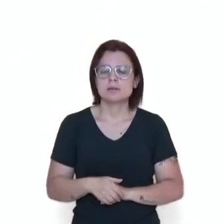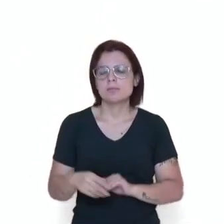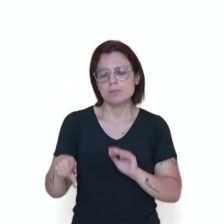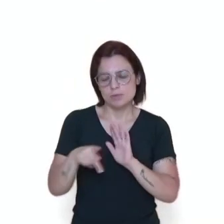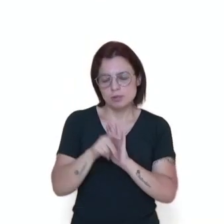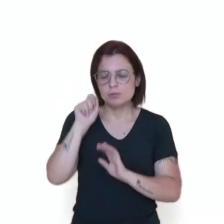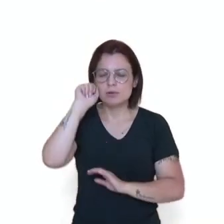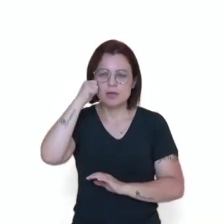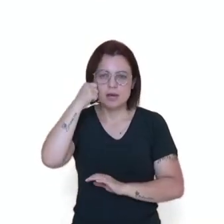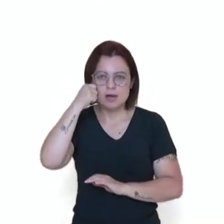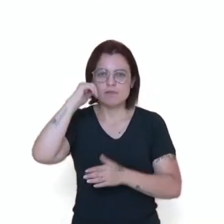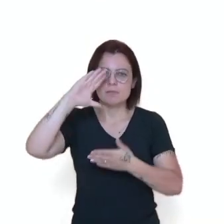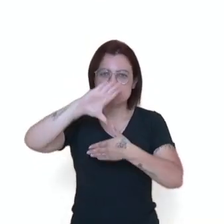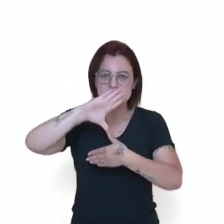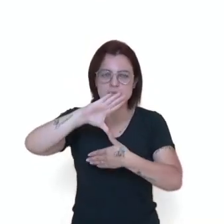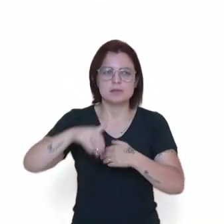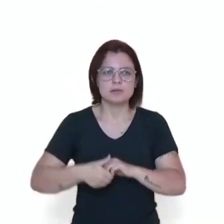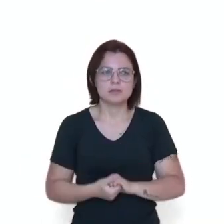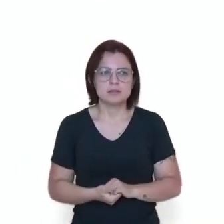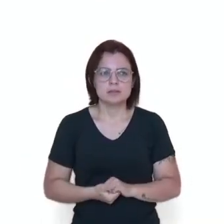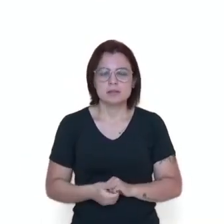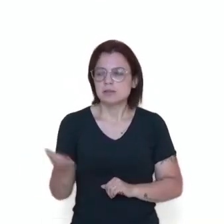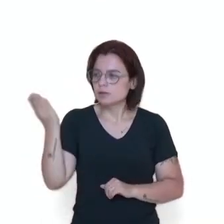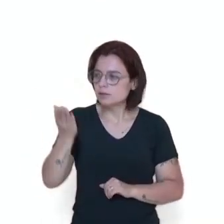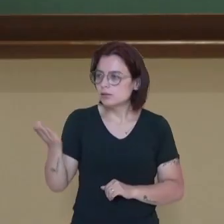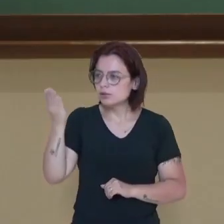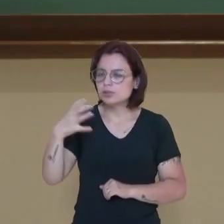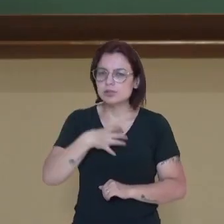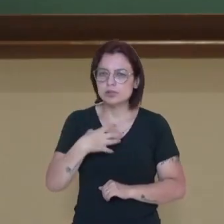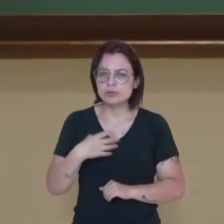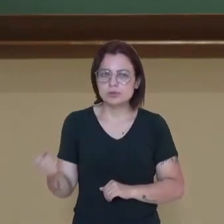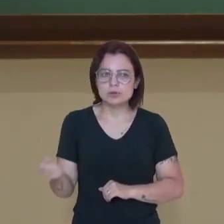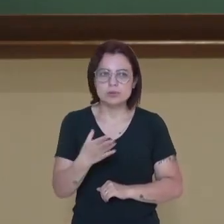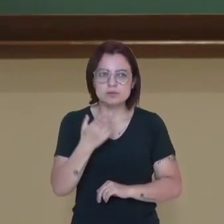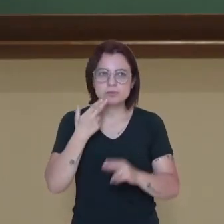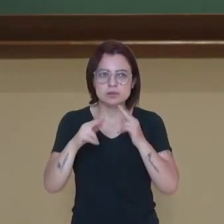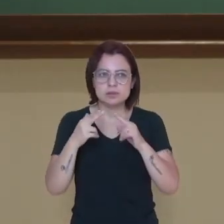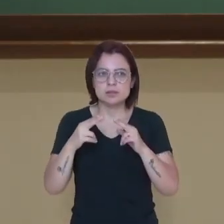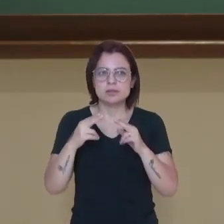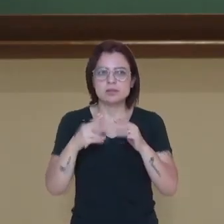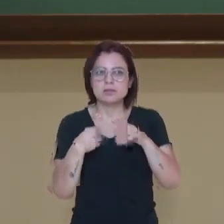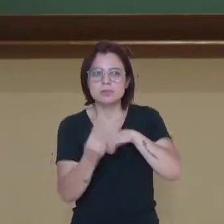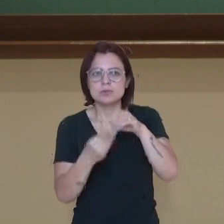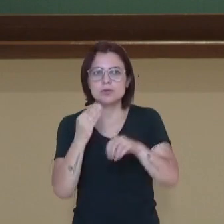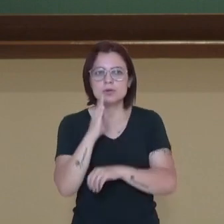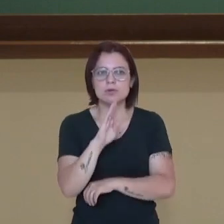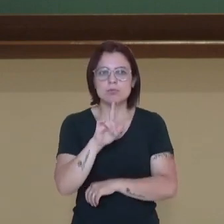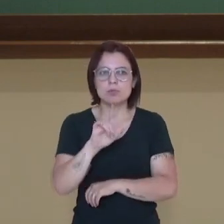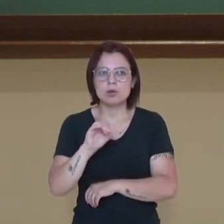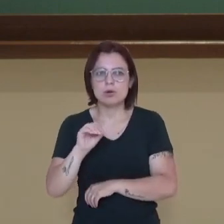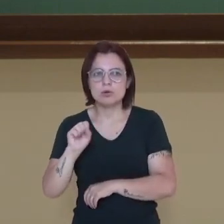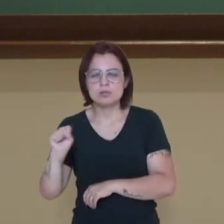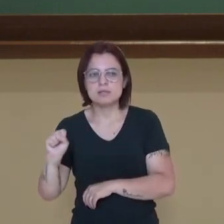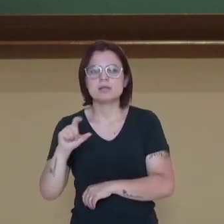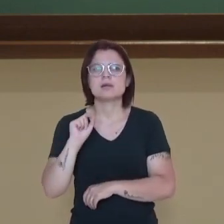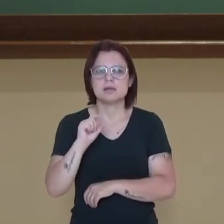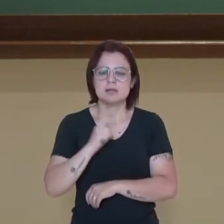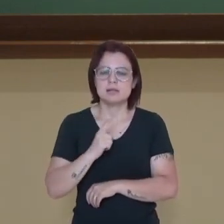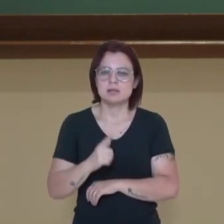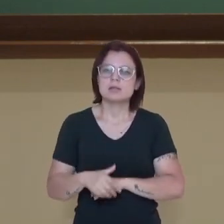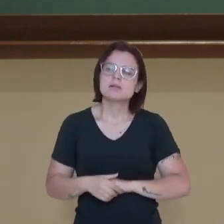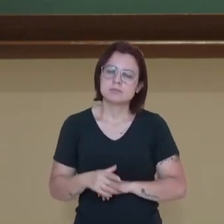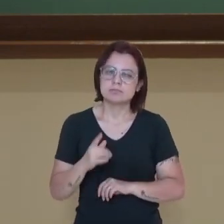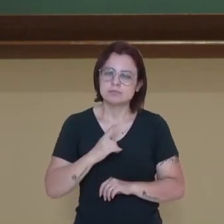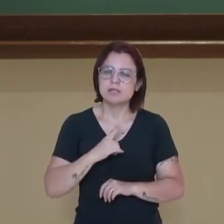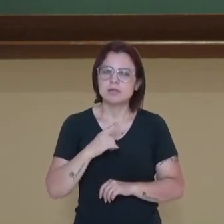afro-americana. Esta nova forma de se fazer música incorporava blues e a improvisação. Blues é um outro gênero